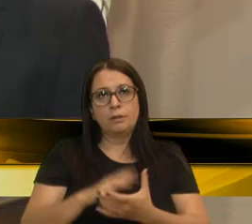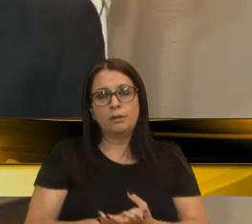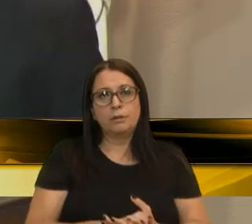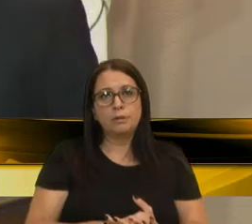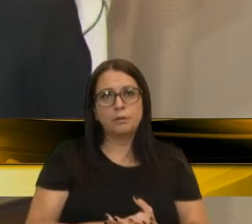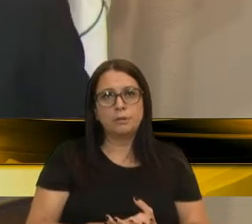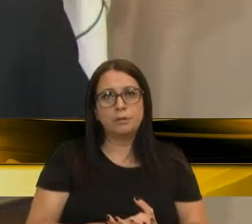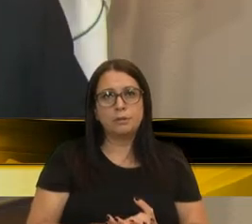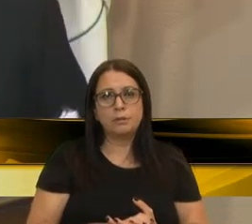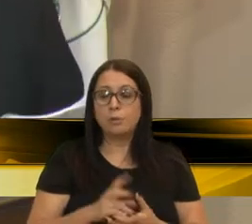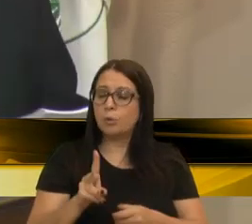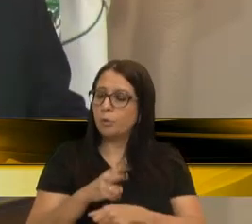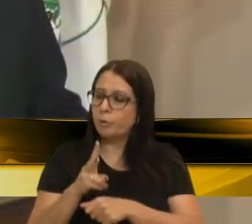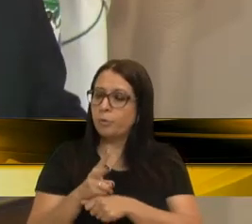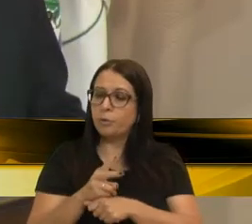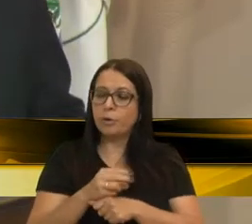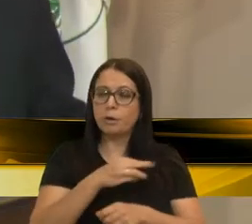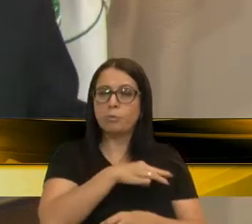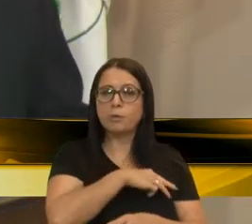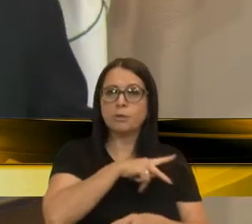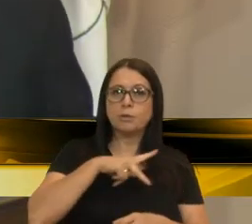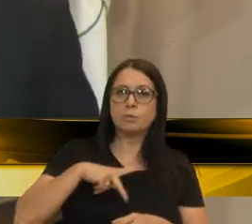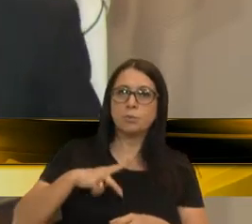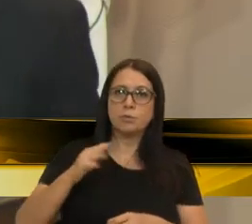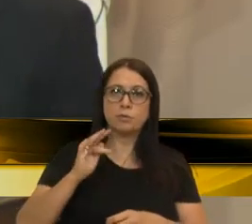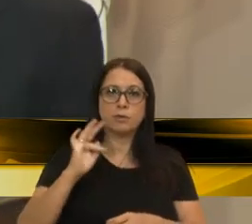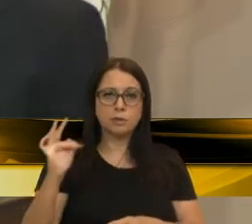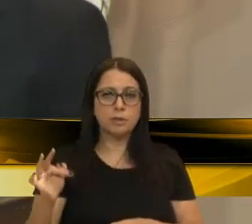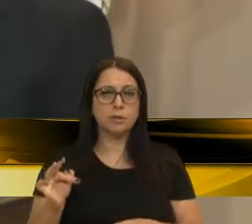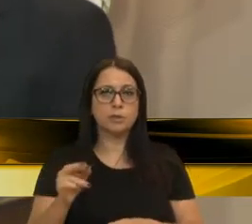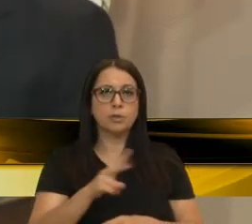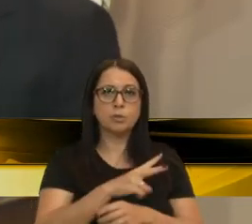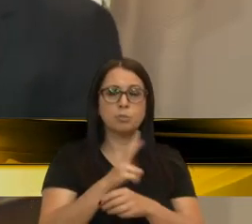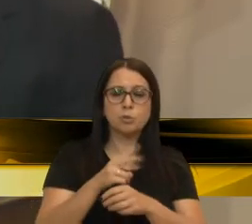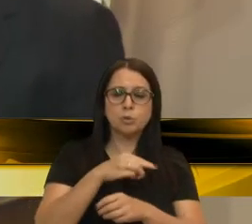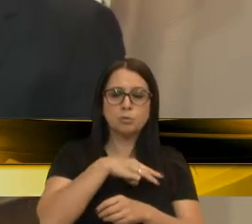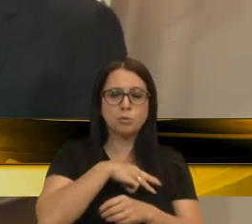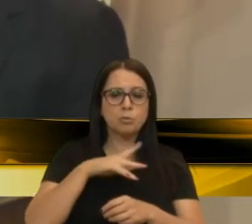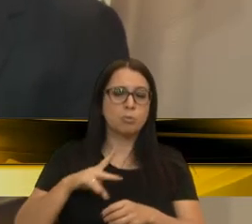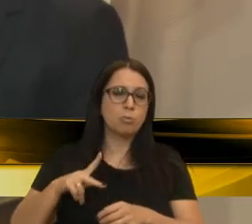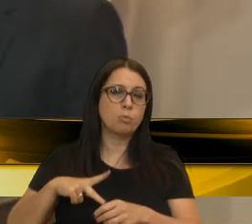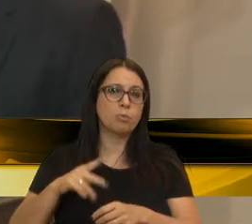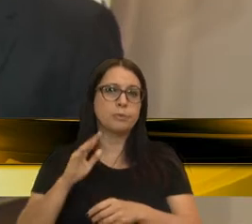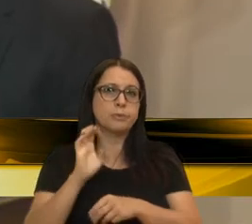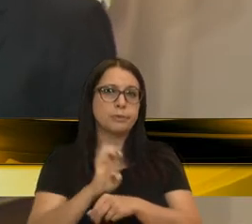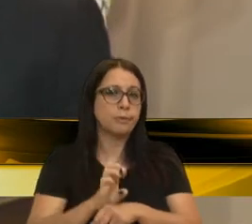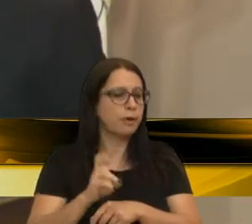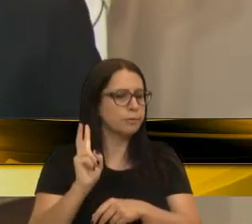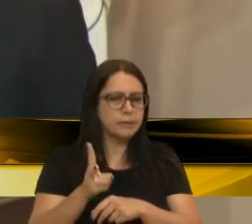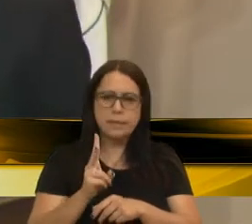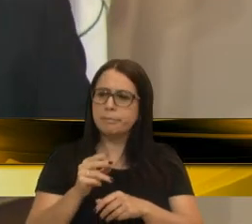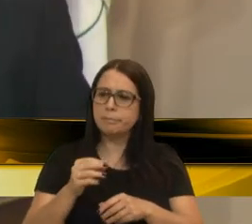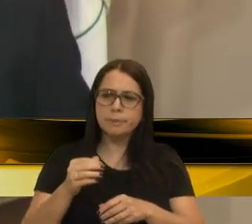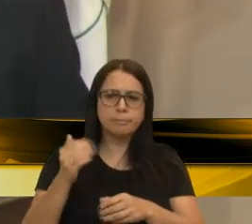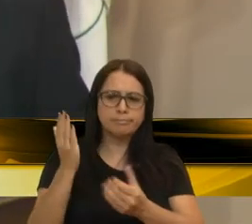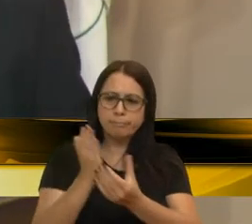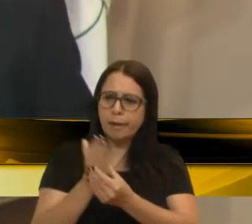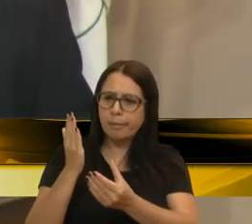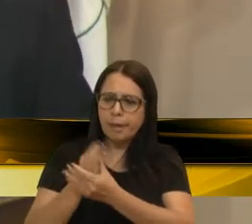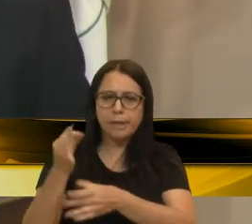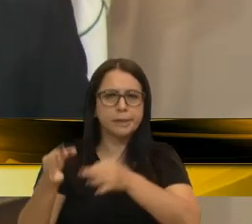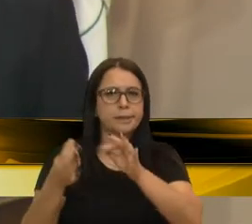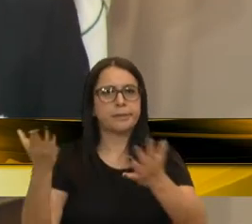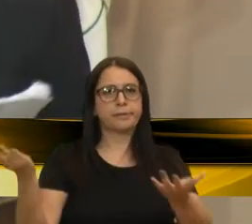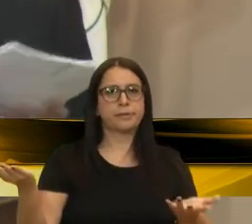Ou a gente tem que procurar o Ministério Público Federal, ou a gente tem que procurar o Ministério Público Estadual, a gente tem que estar sempre judicializando as